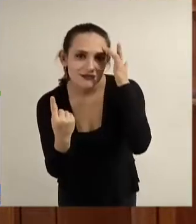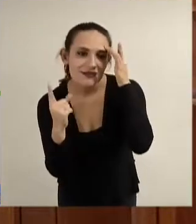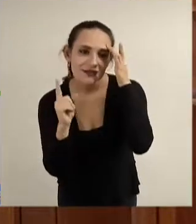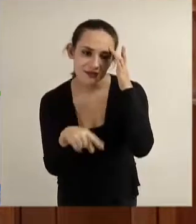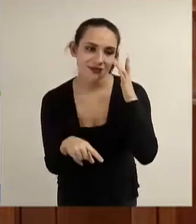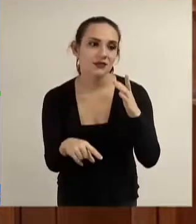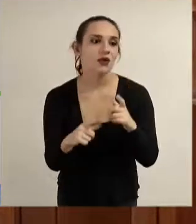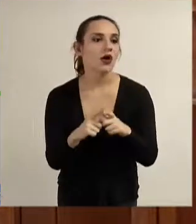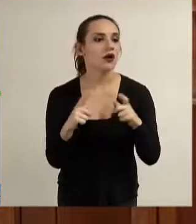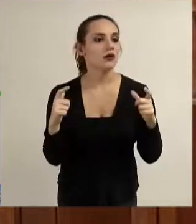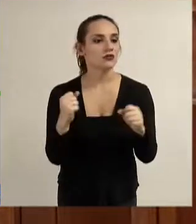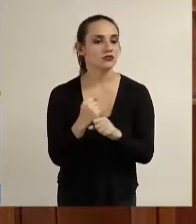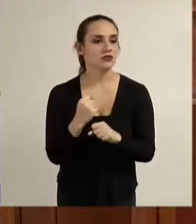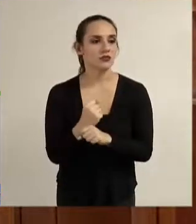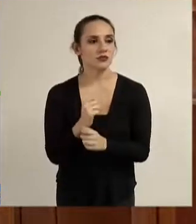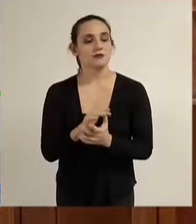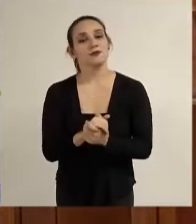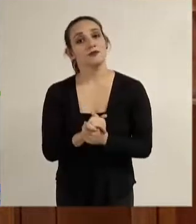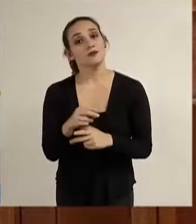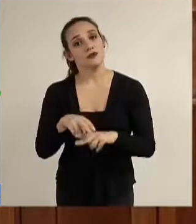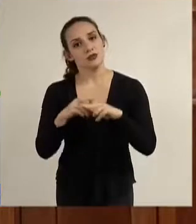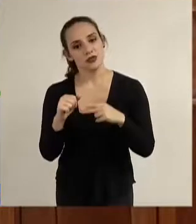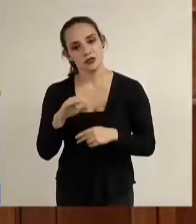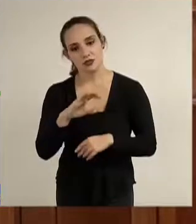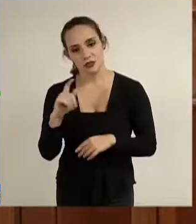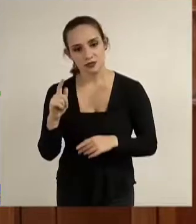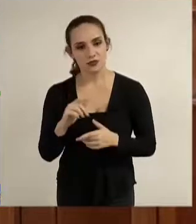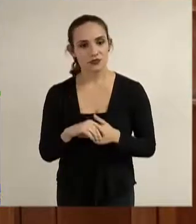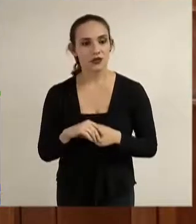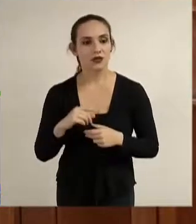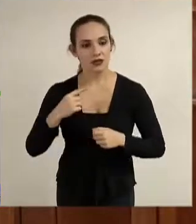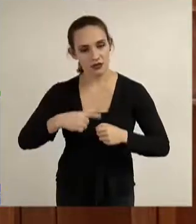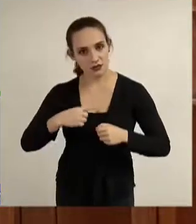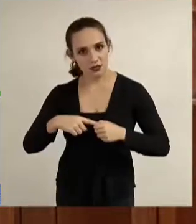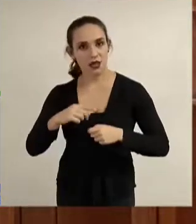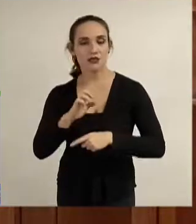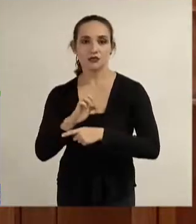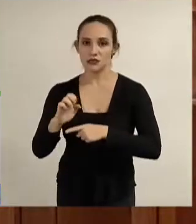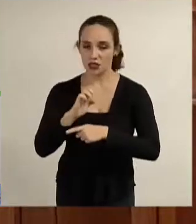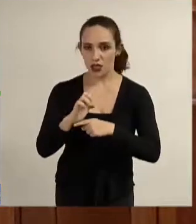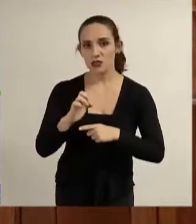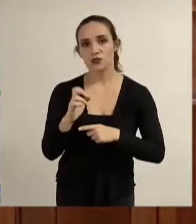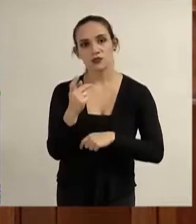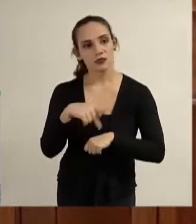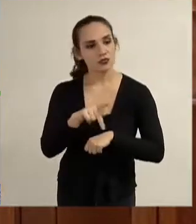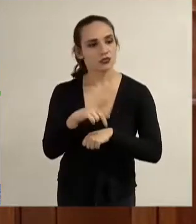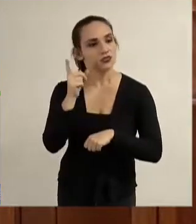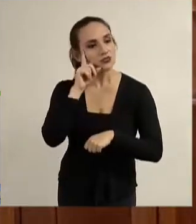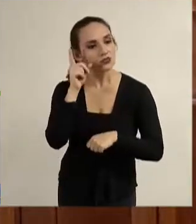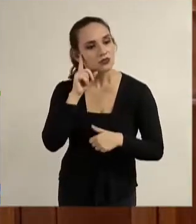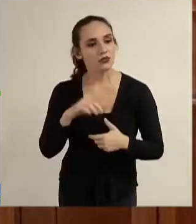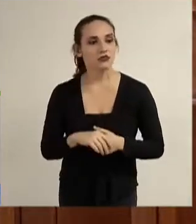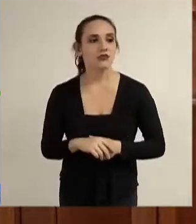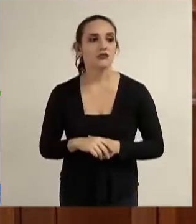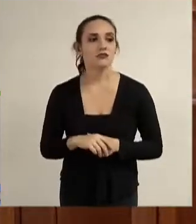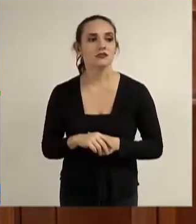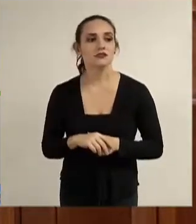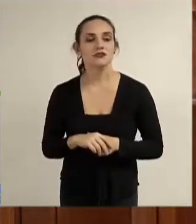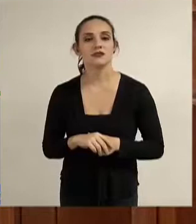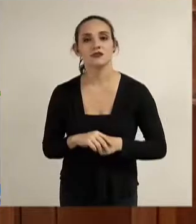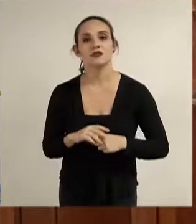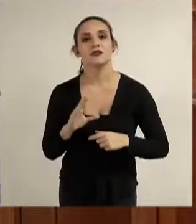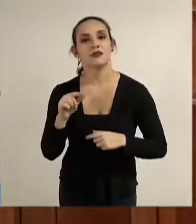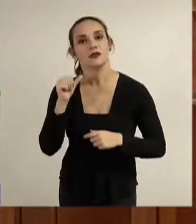uma grande ação. E a nossa cidade, o nosso estado, o nosso país, todos os dias. A exemplo